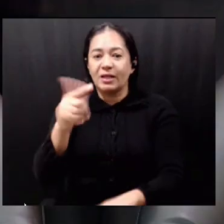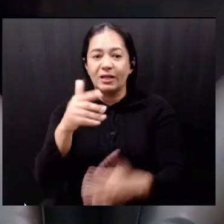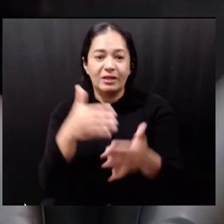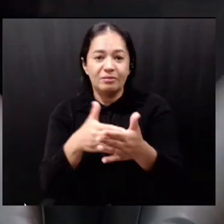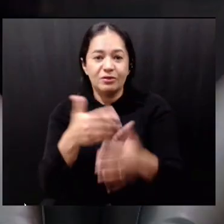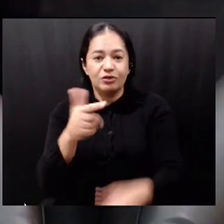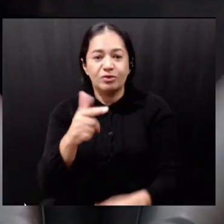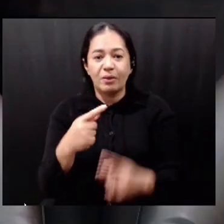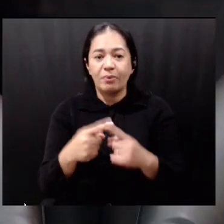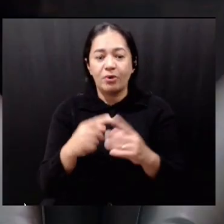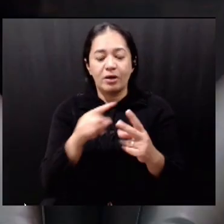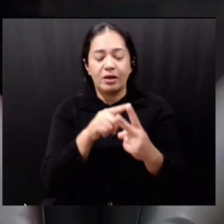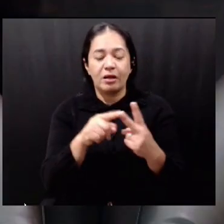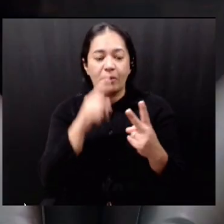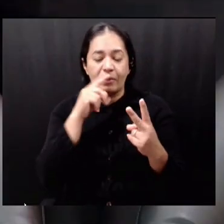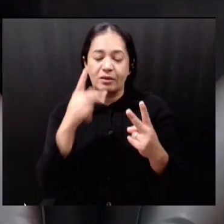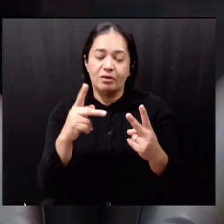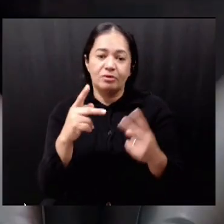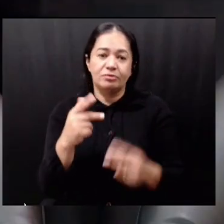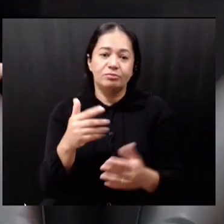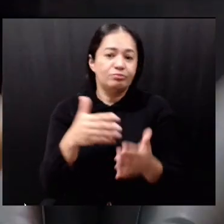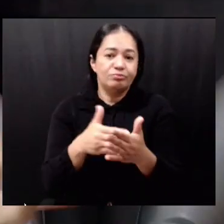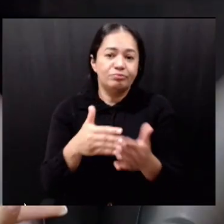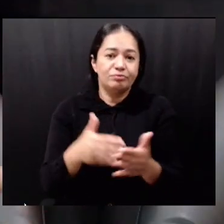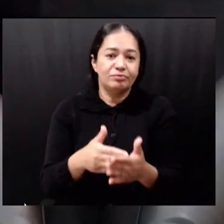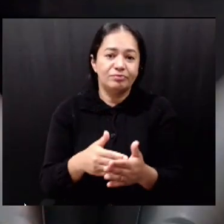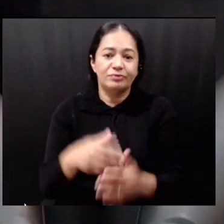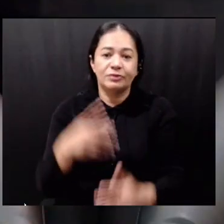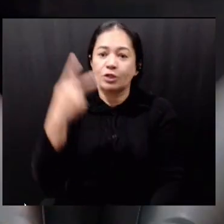não limitaram. E aí o seu filho, que tem o